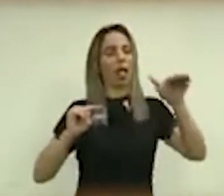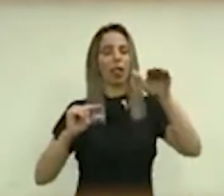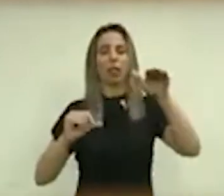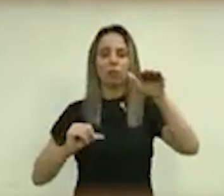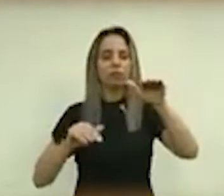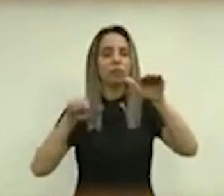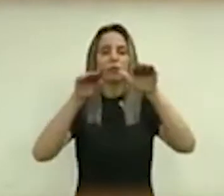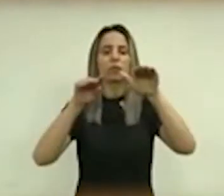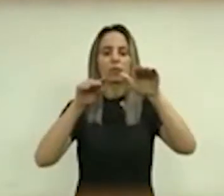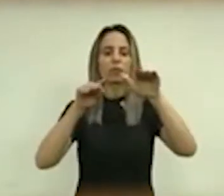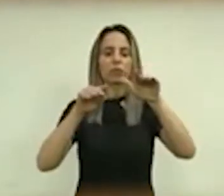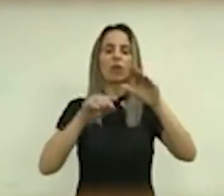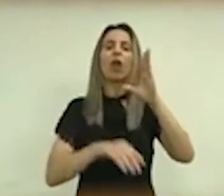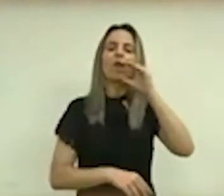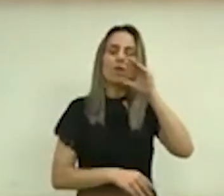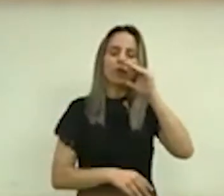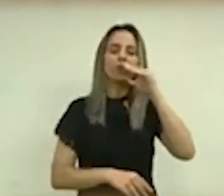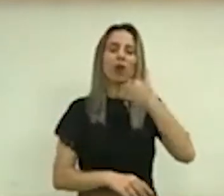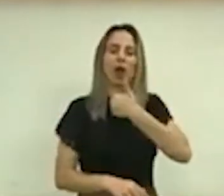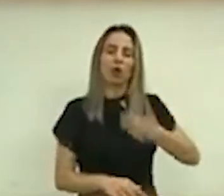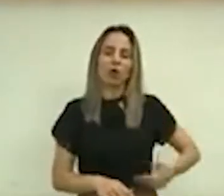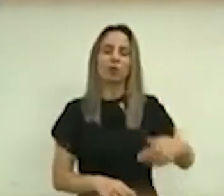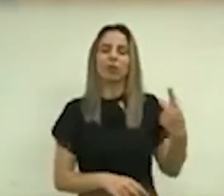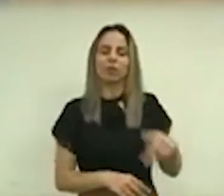salário do nosso funcionário público.